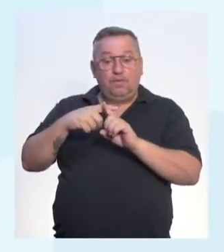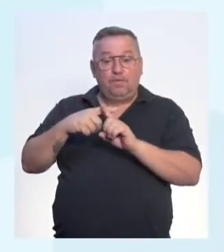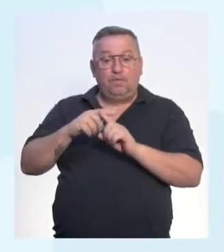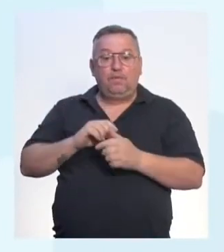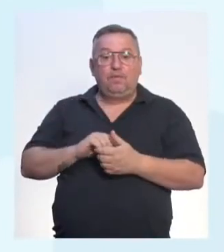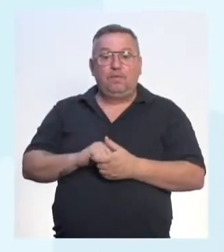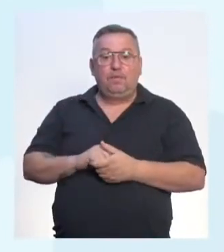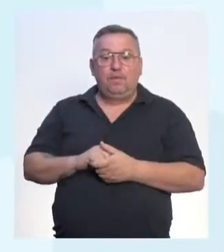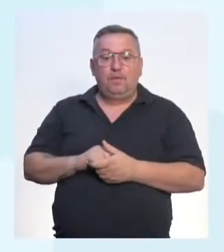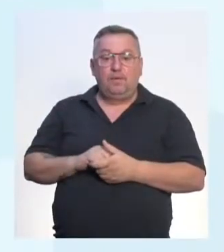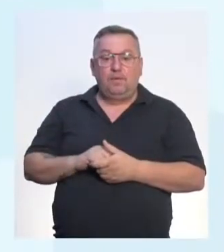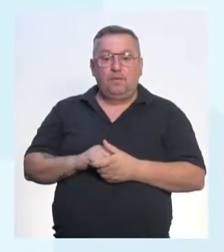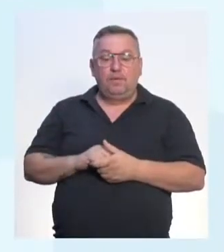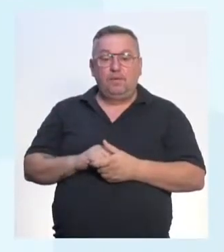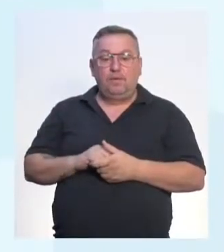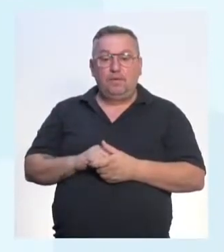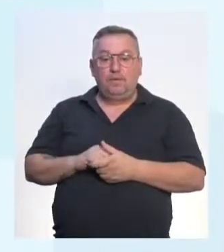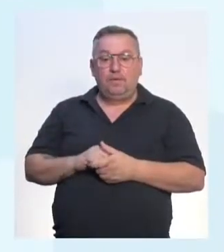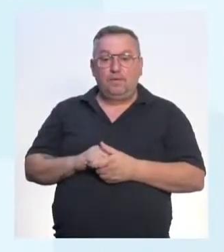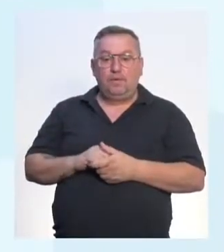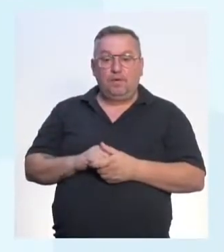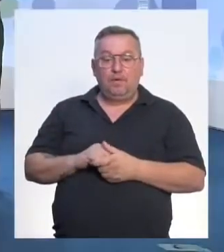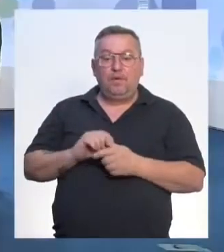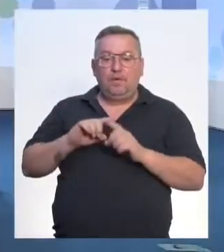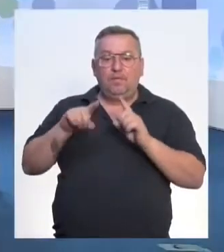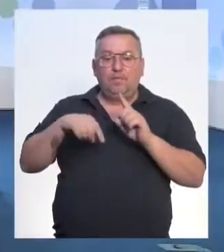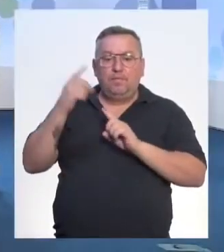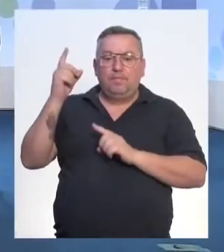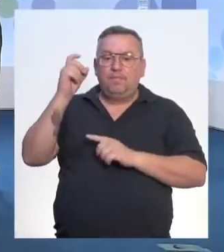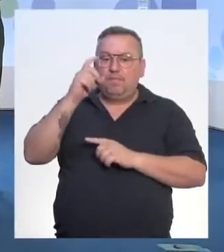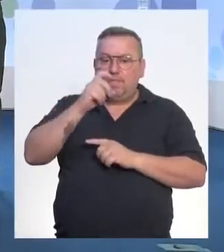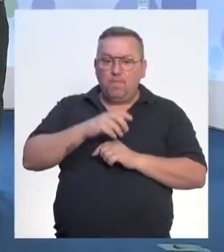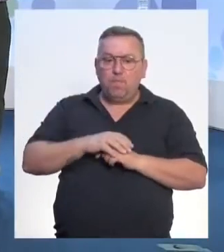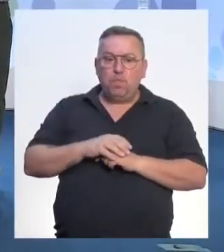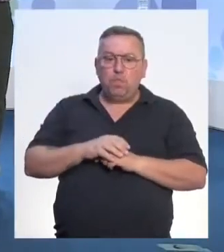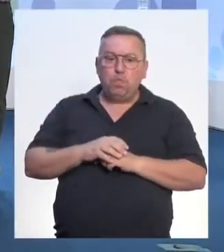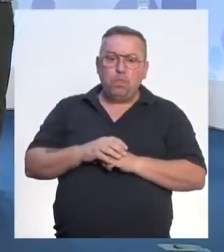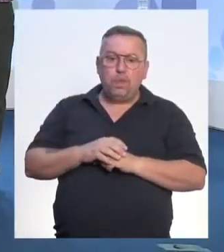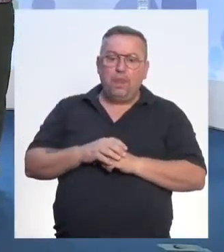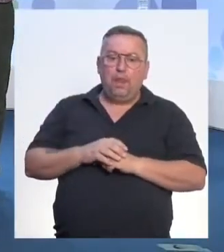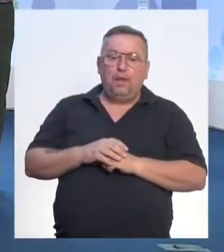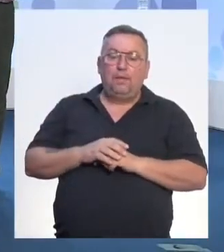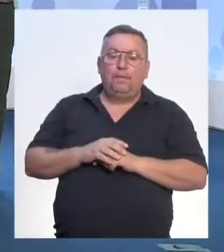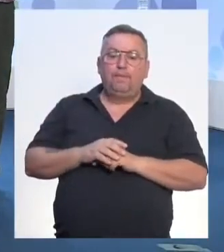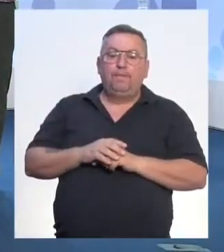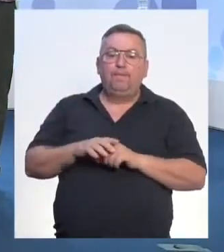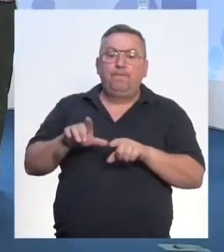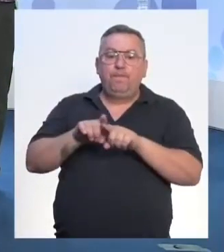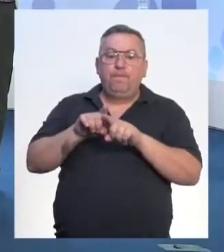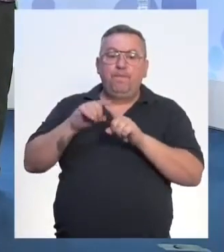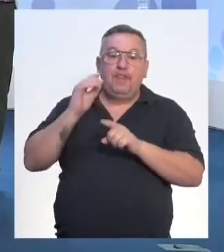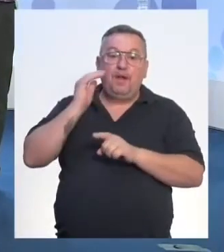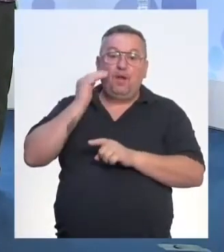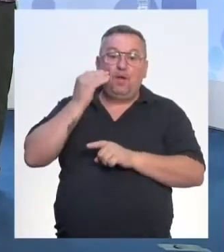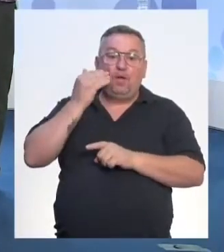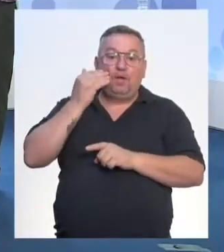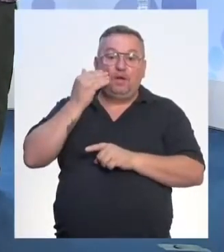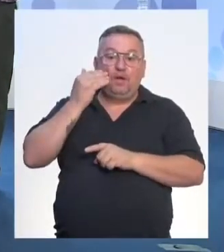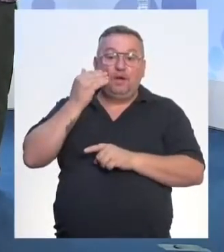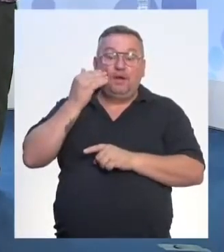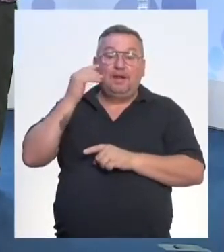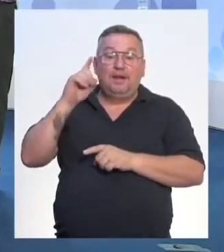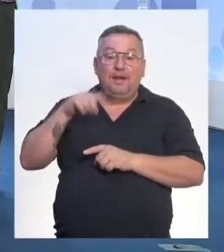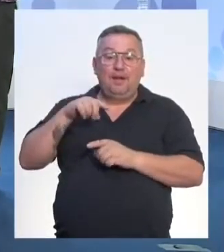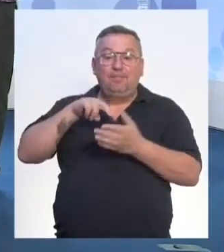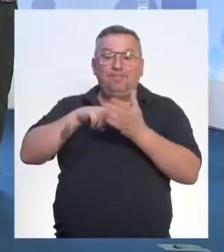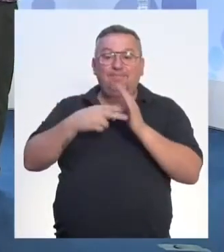5 pontos, Jonas. Isso. É supostamente mais difícil, né? É. A área aí é menor, né? E aqui, ó, esse em rosa aqui é